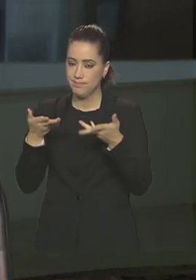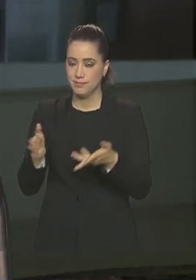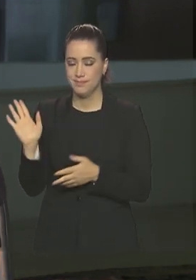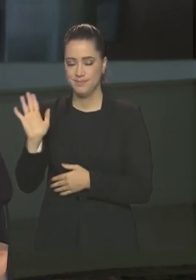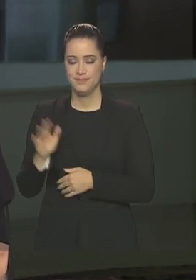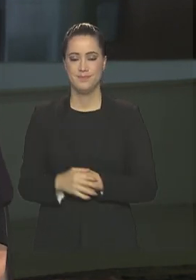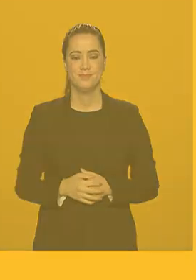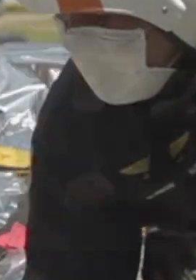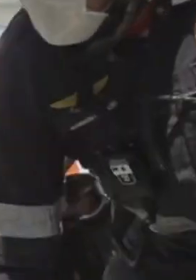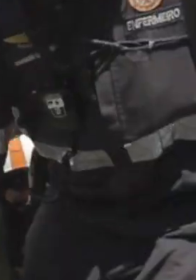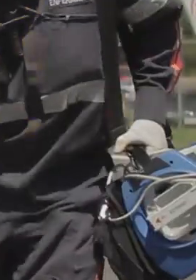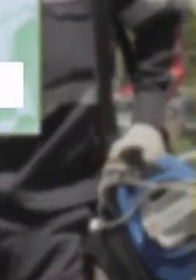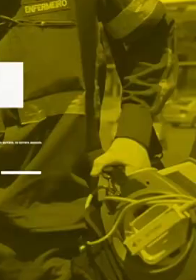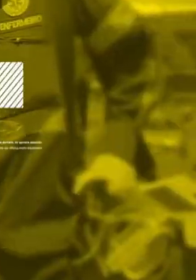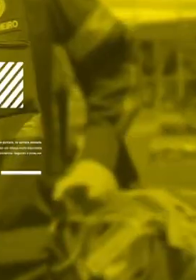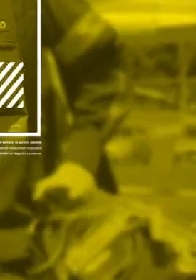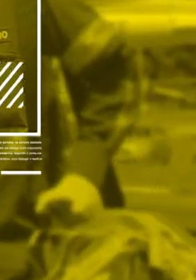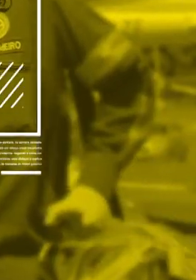Até mais.